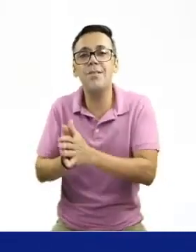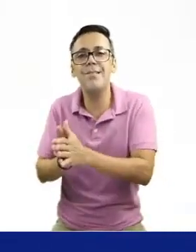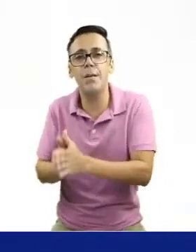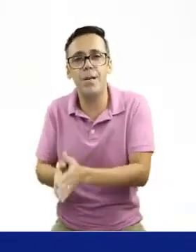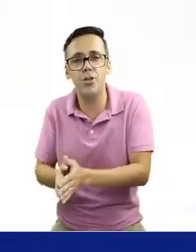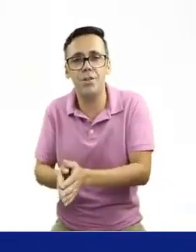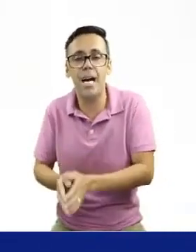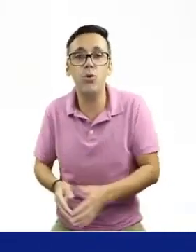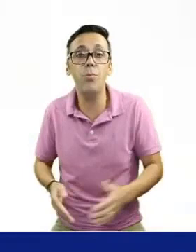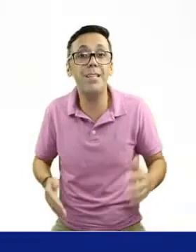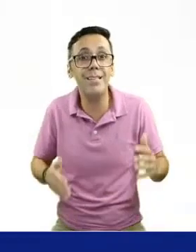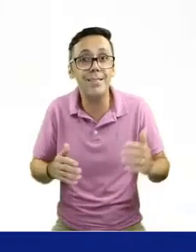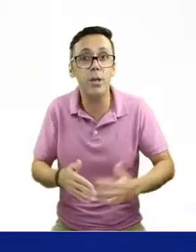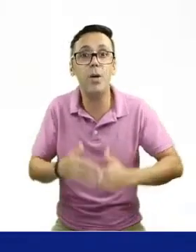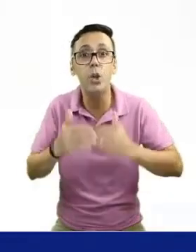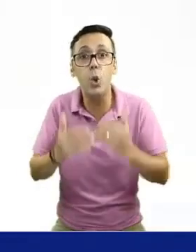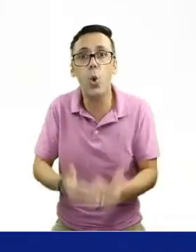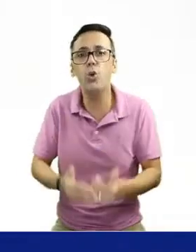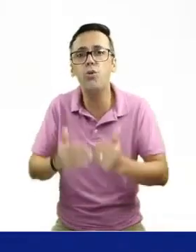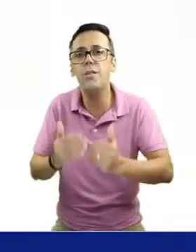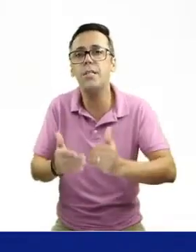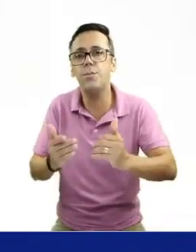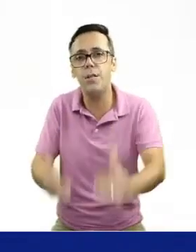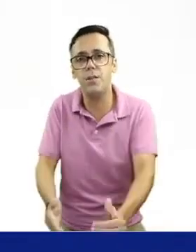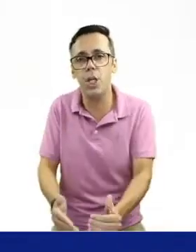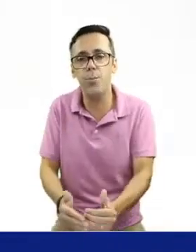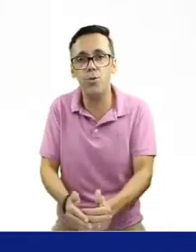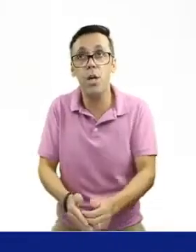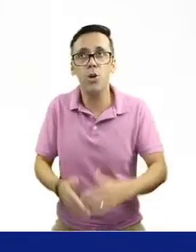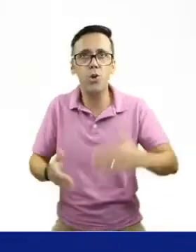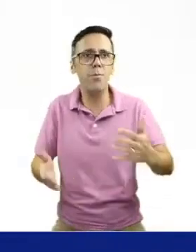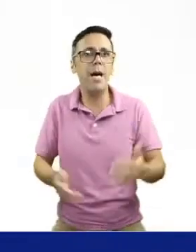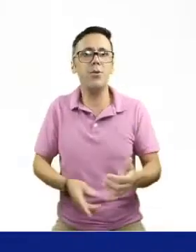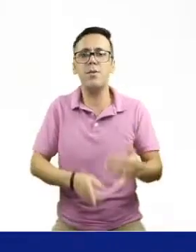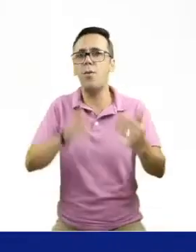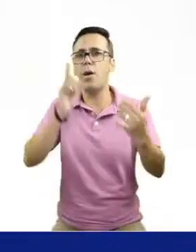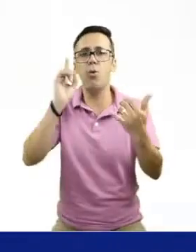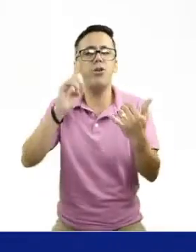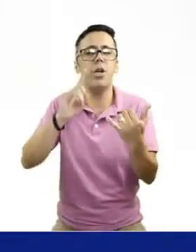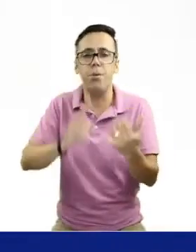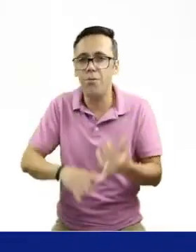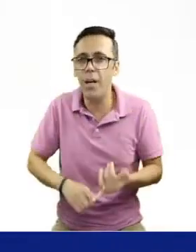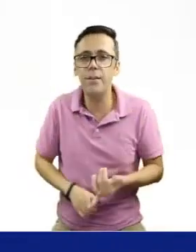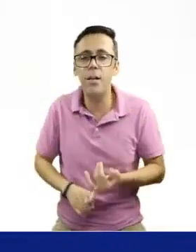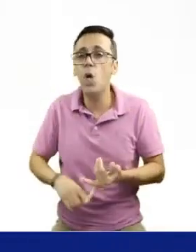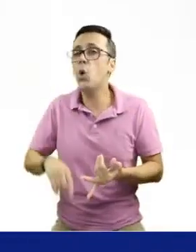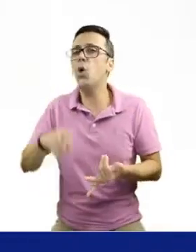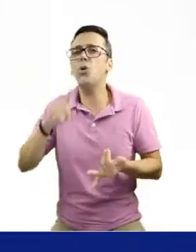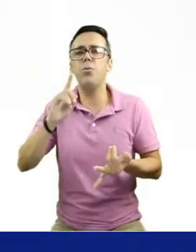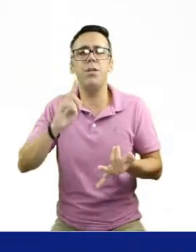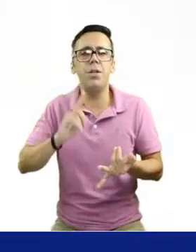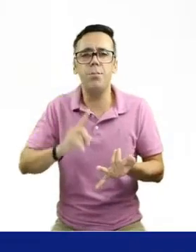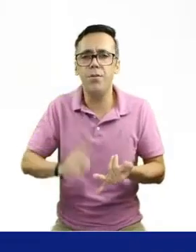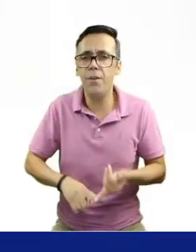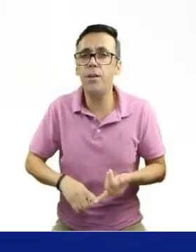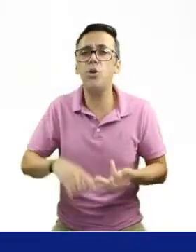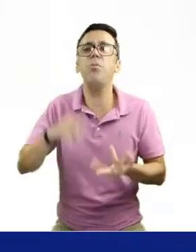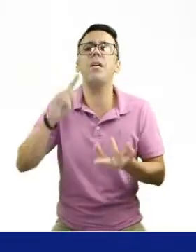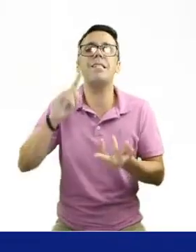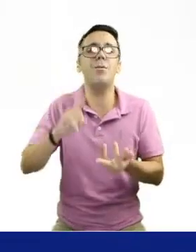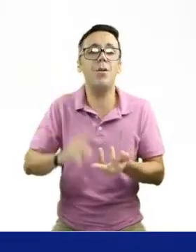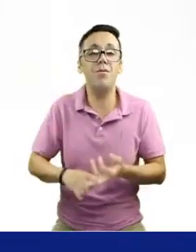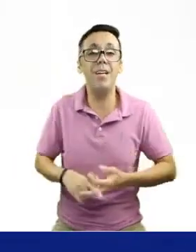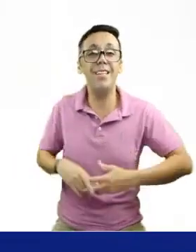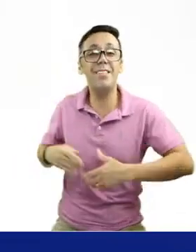organizados é usado obedecendo a todos esses princípios somados a uma acústica perfeita colorimetria